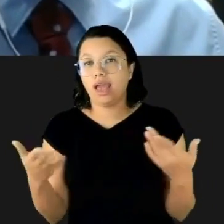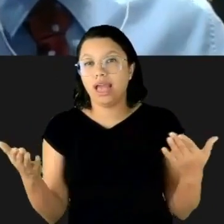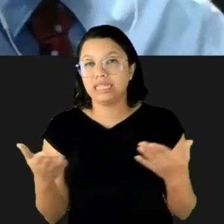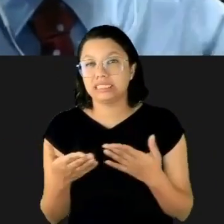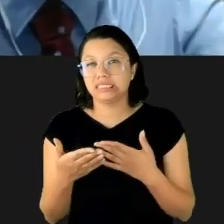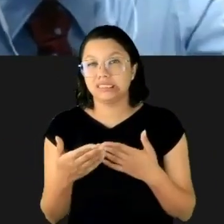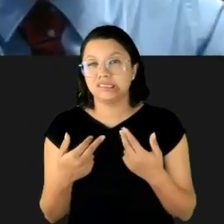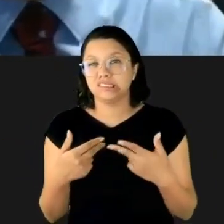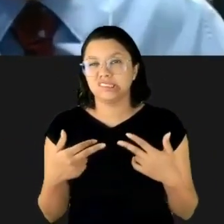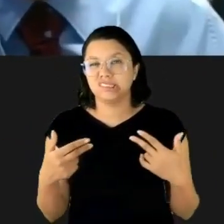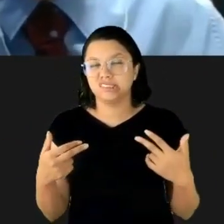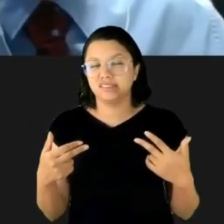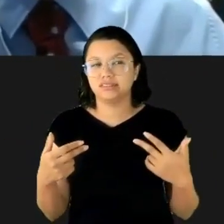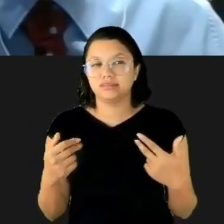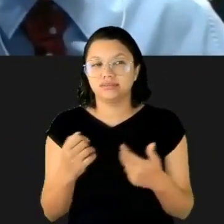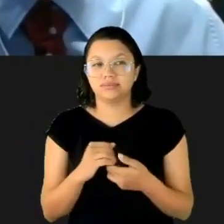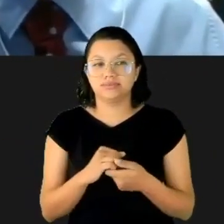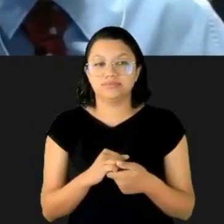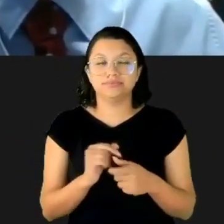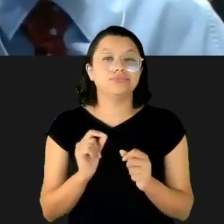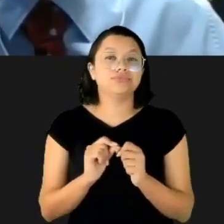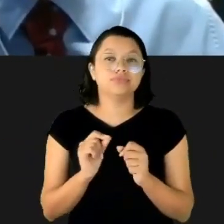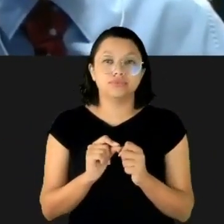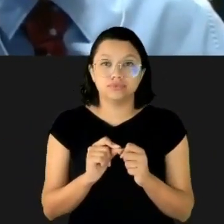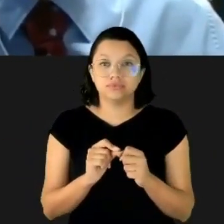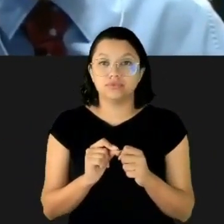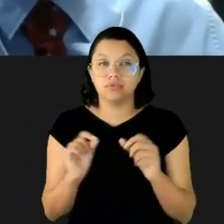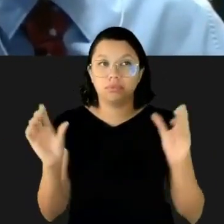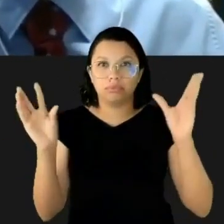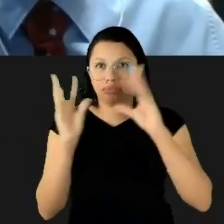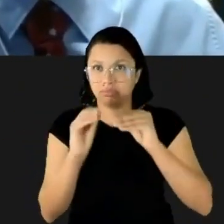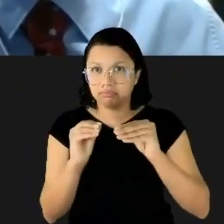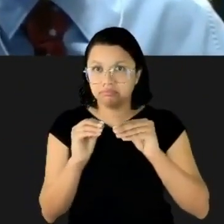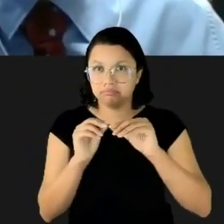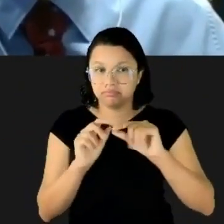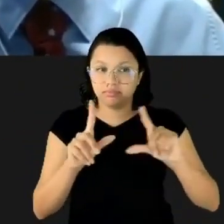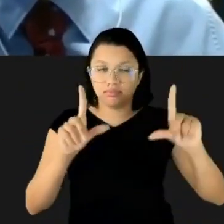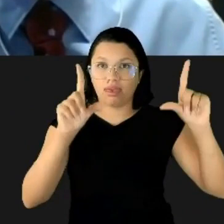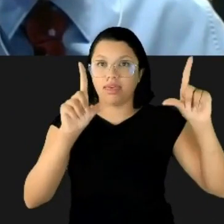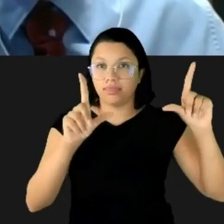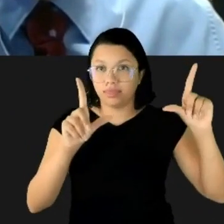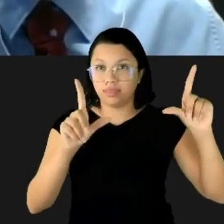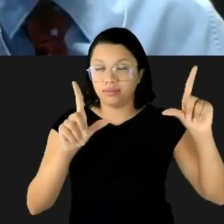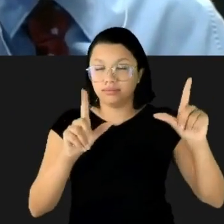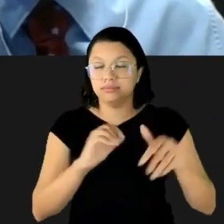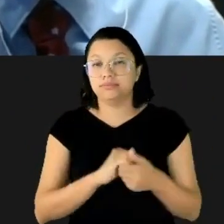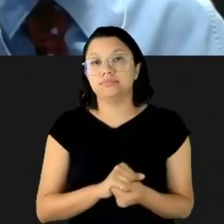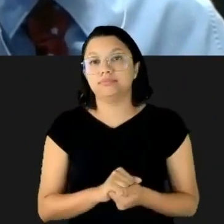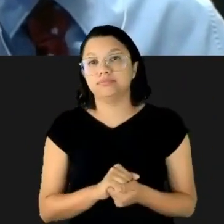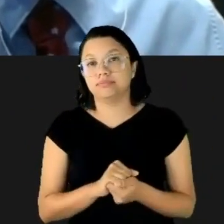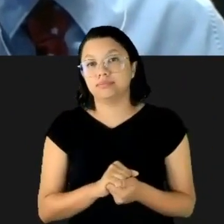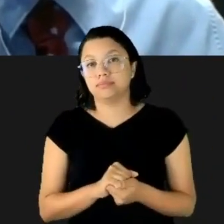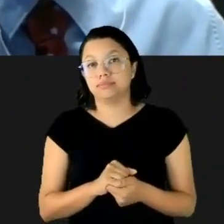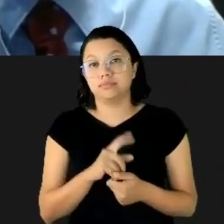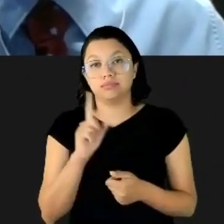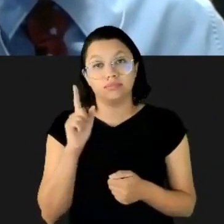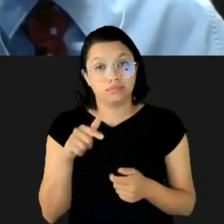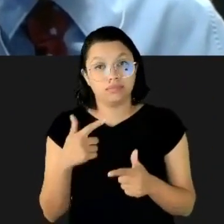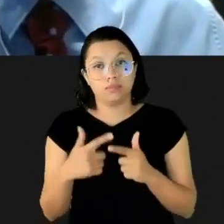coisinhas de de fazer sumir a tela é a que dá o